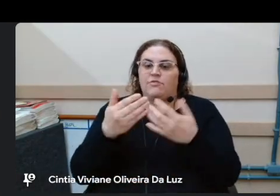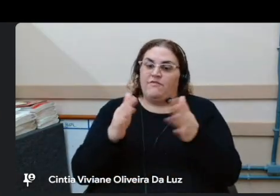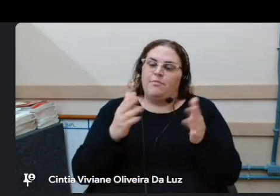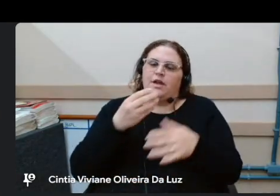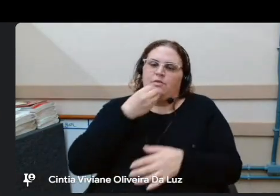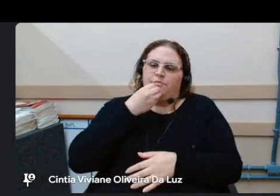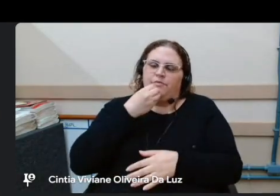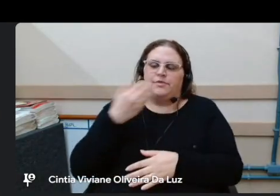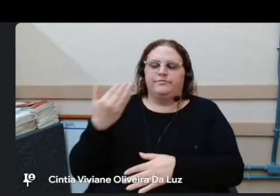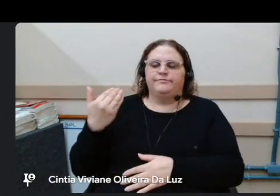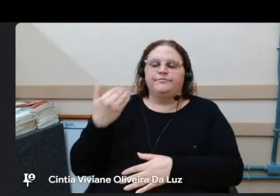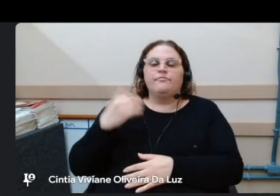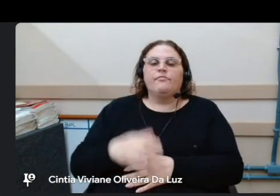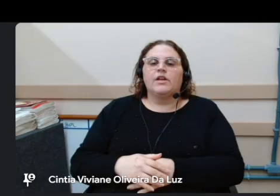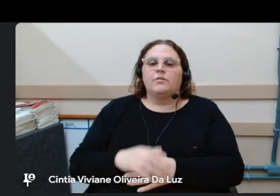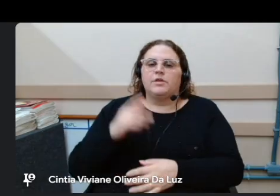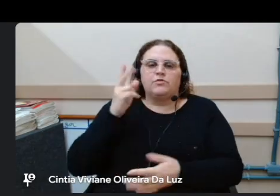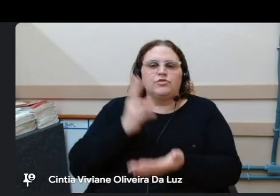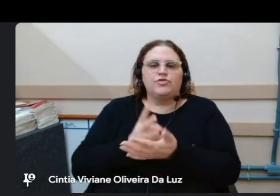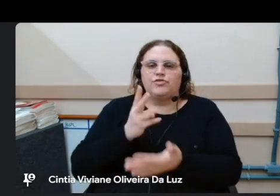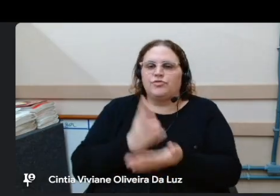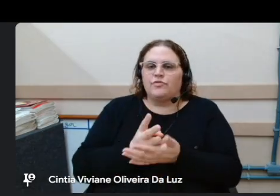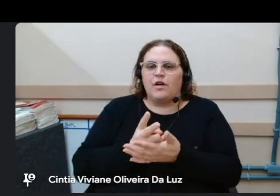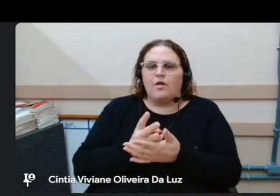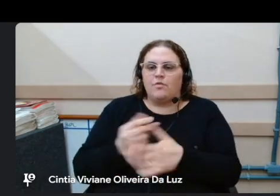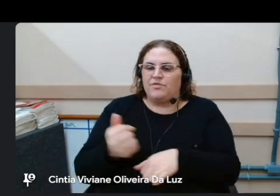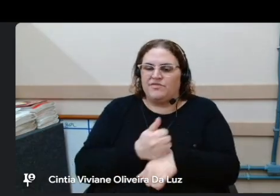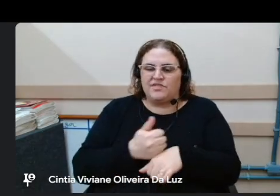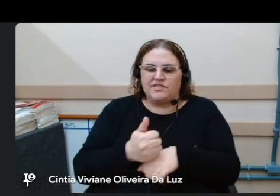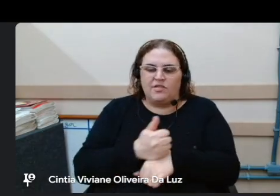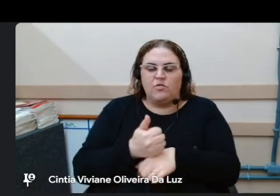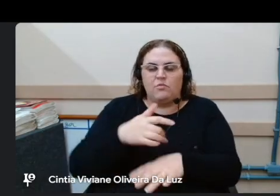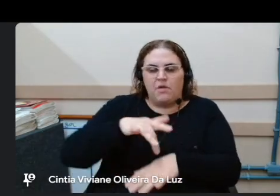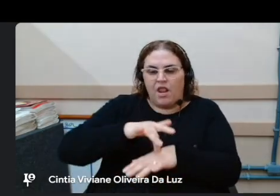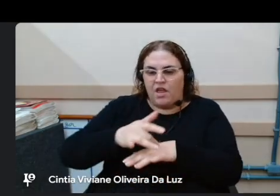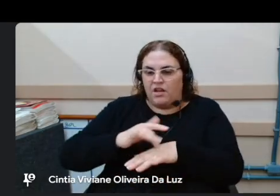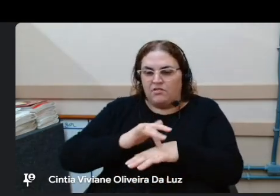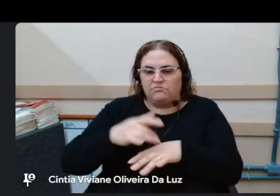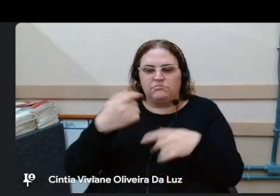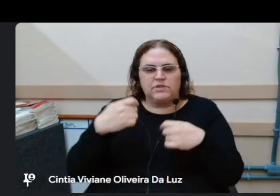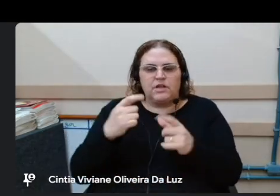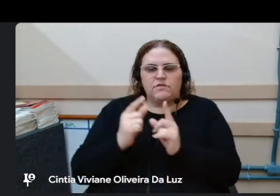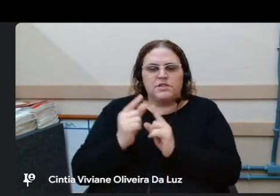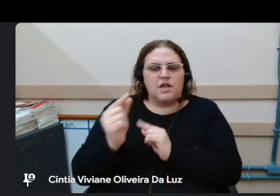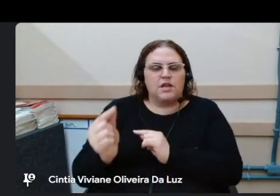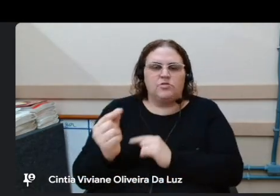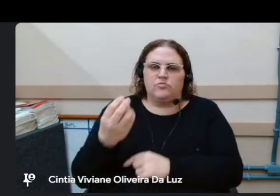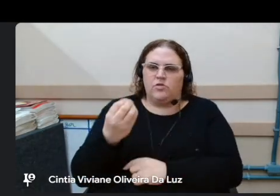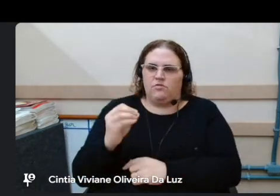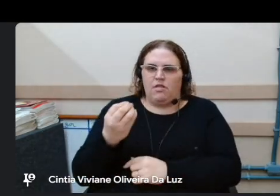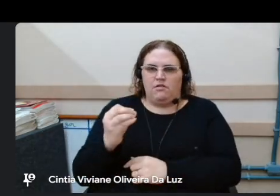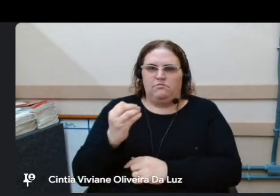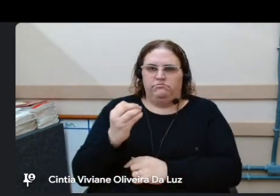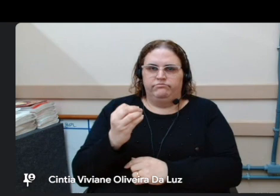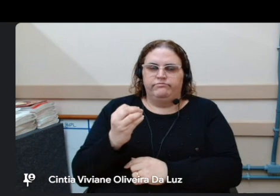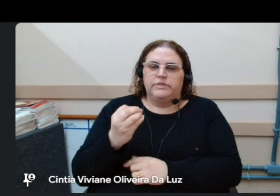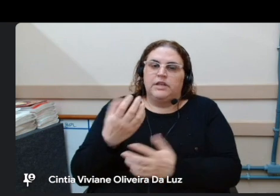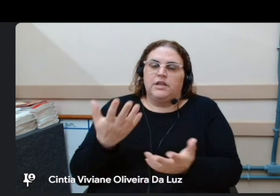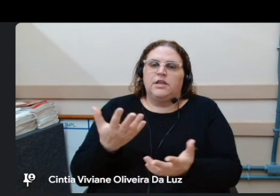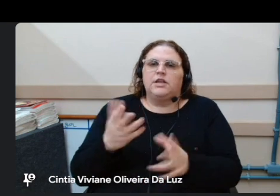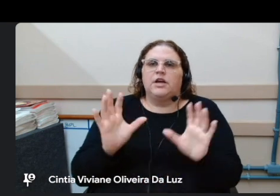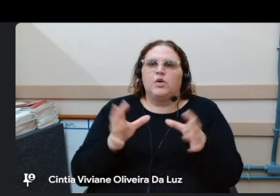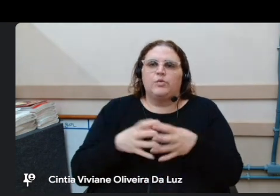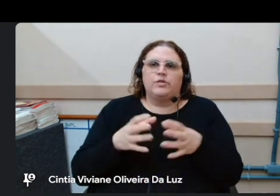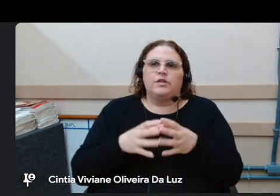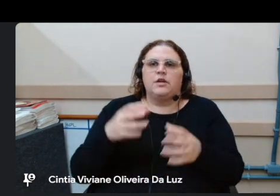ainda e porque para seguir uma carreira como bailarino bailarino tinha que sair de Porto Alegre e